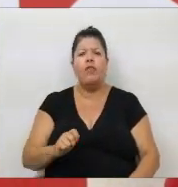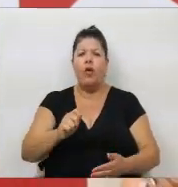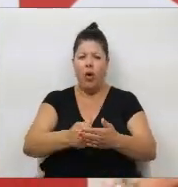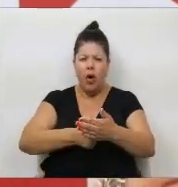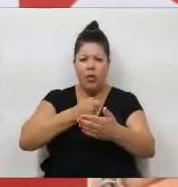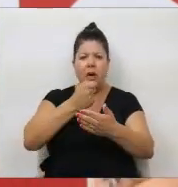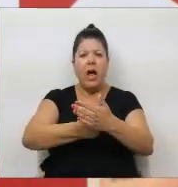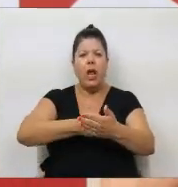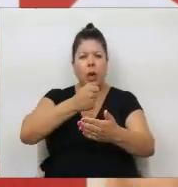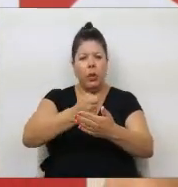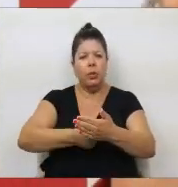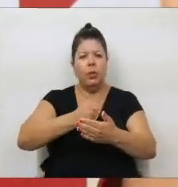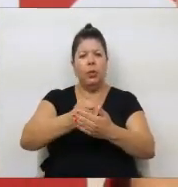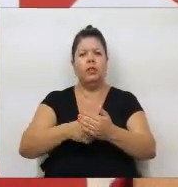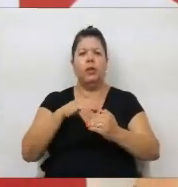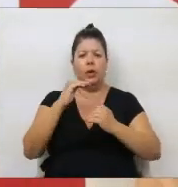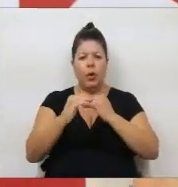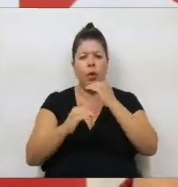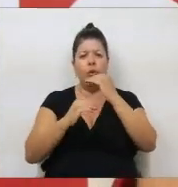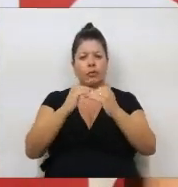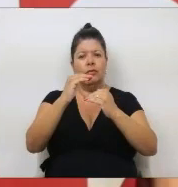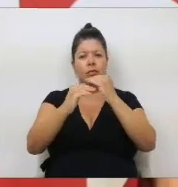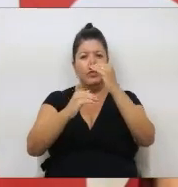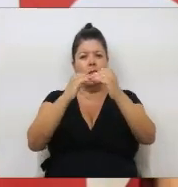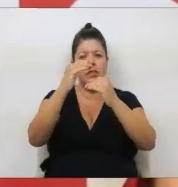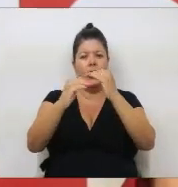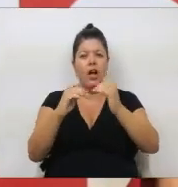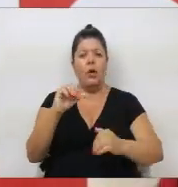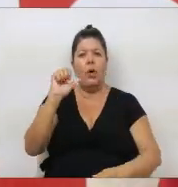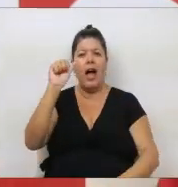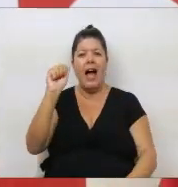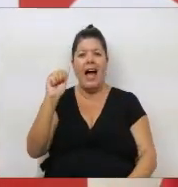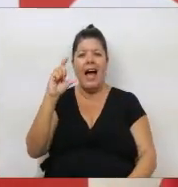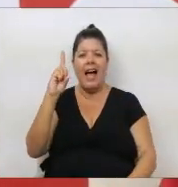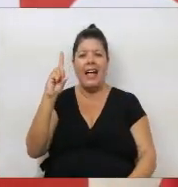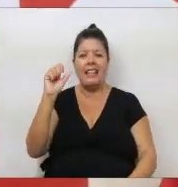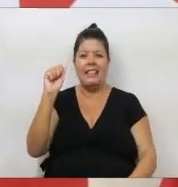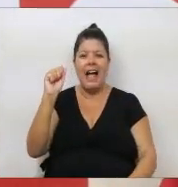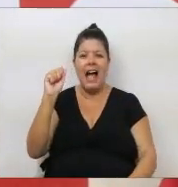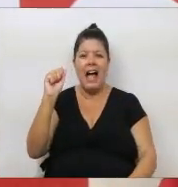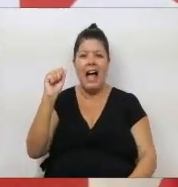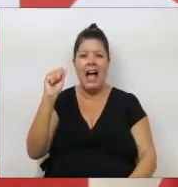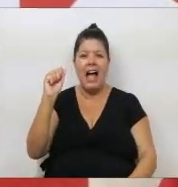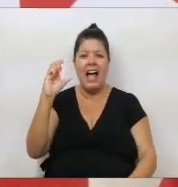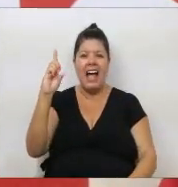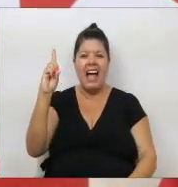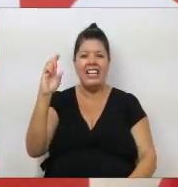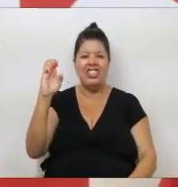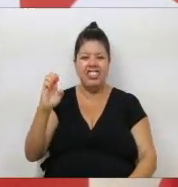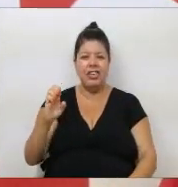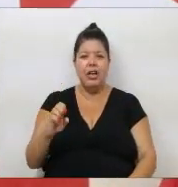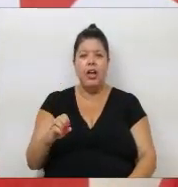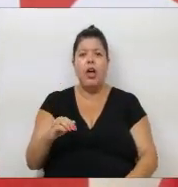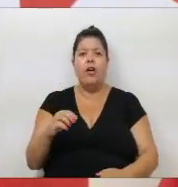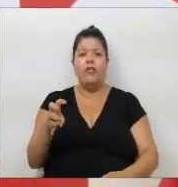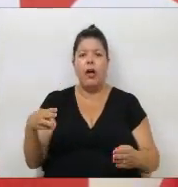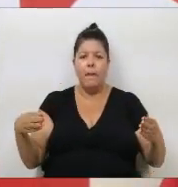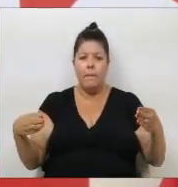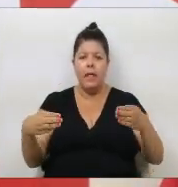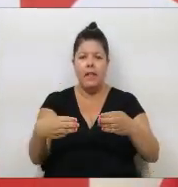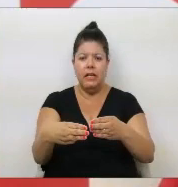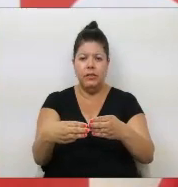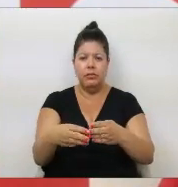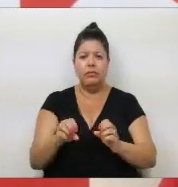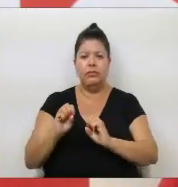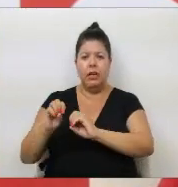uma construção quando Haddad foi ministro da Educação. Então, isso para nós é muito rico, muito importante e nós defendemos e